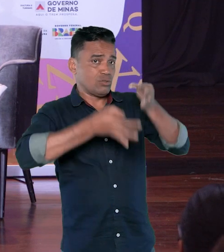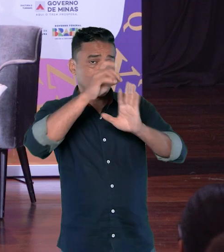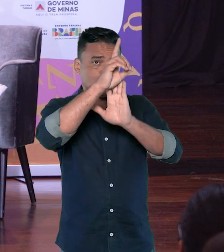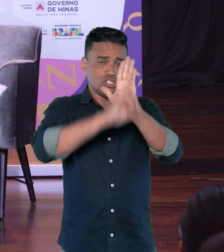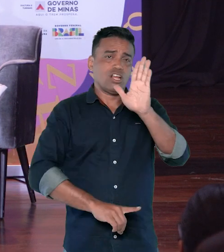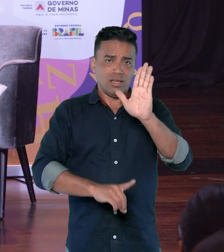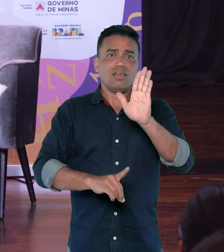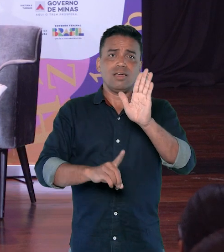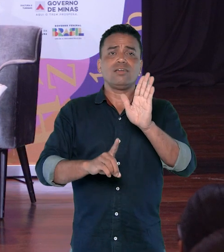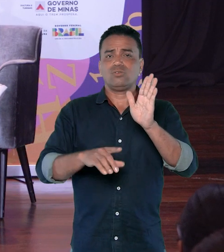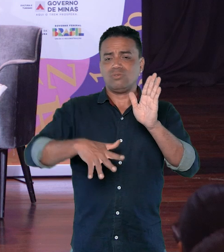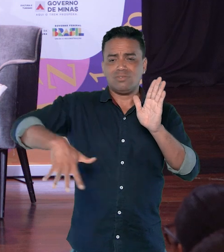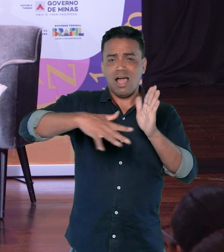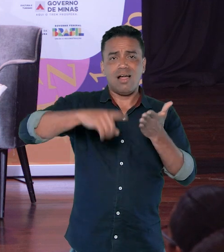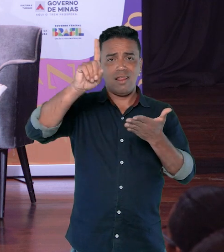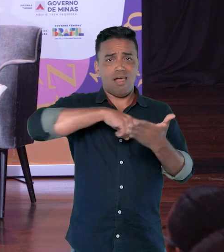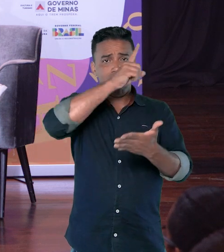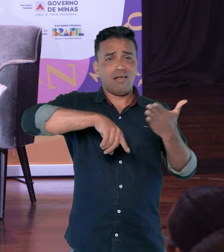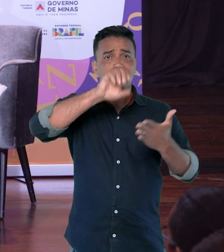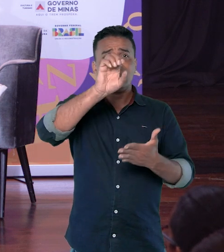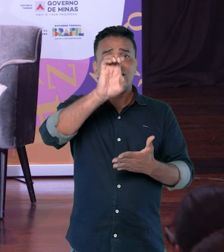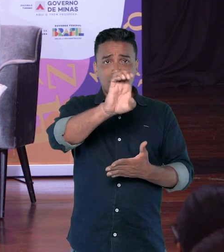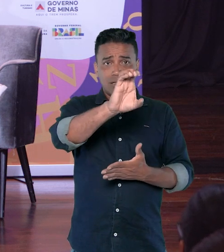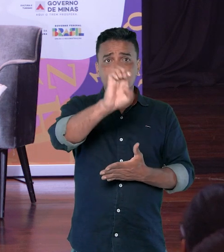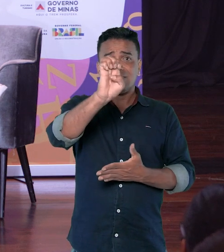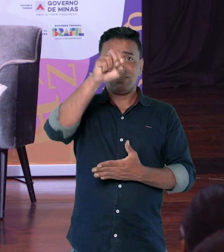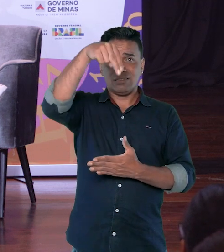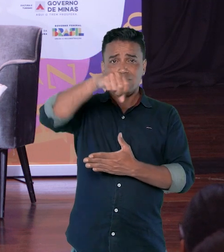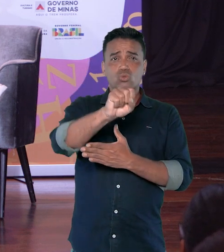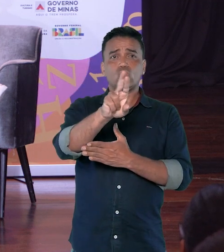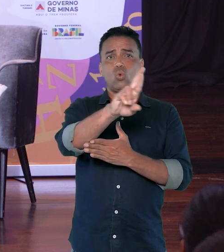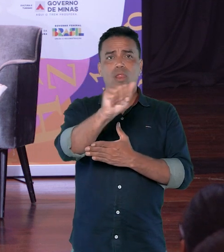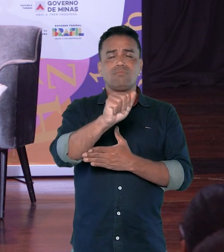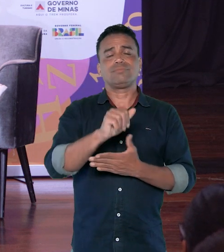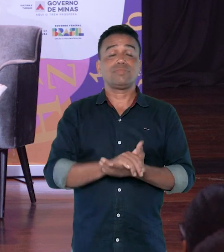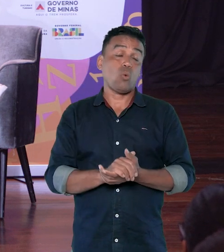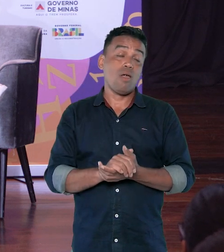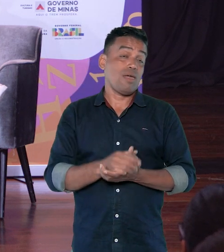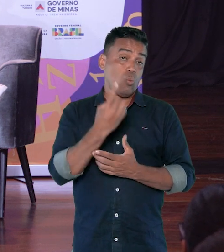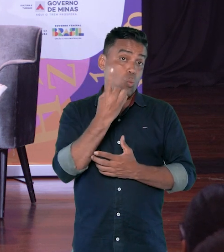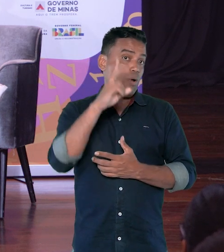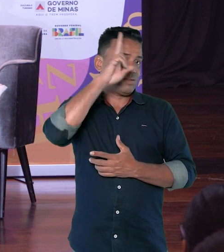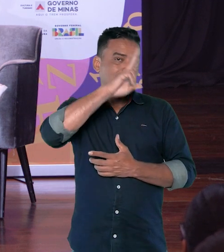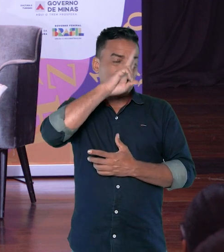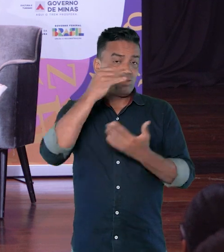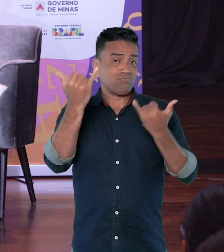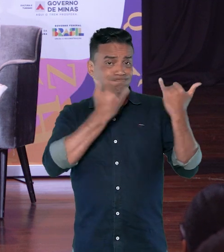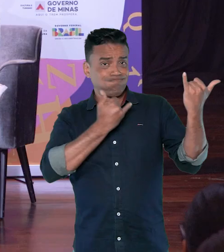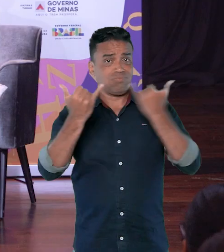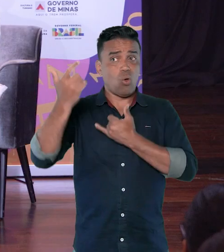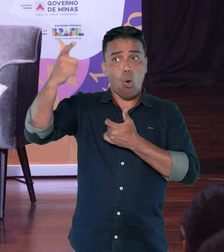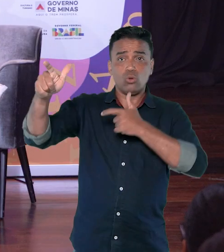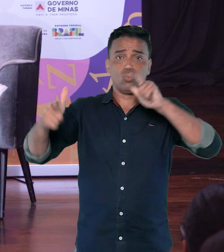questão de censura. E isso é só um dos casos, né, mas eu recebi relatos de